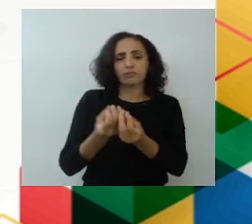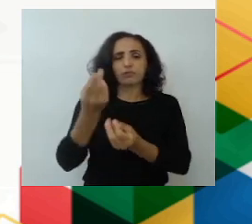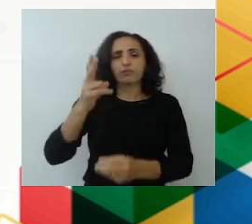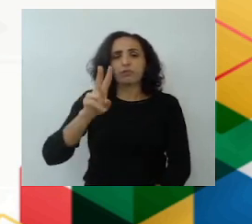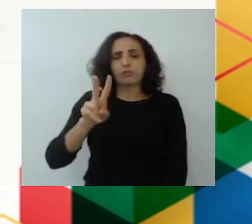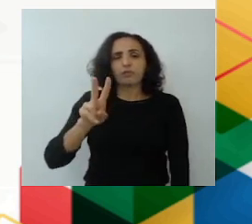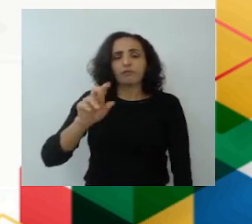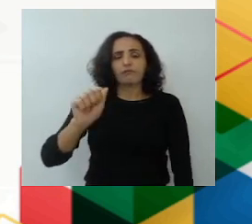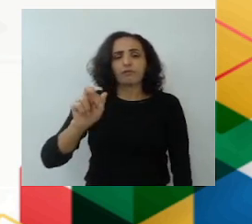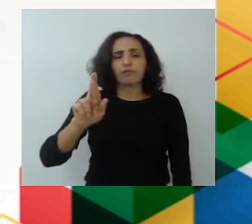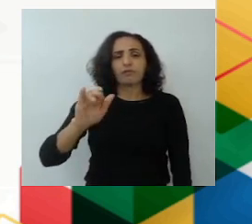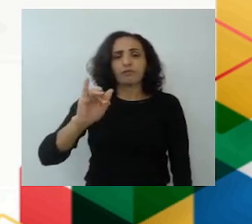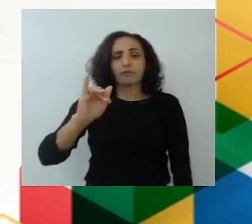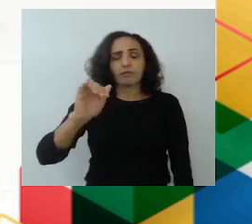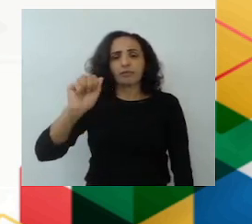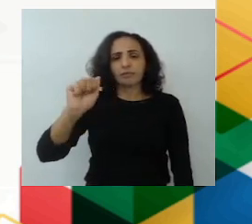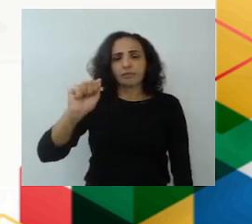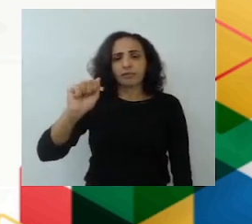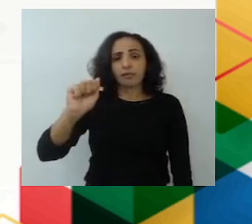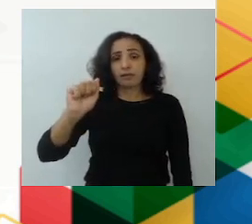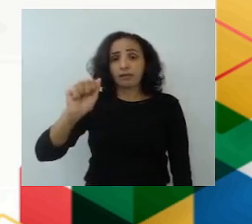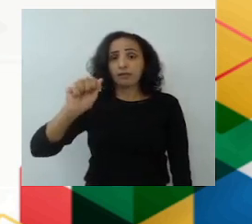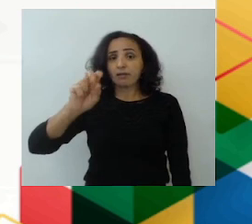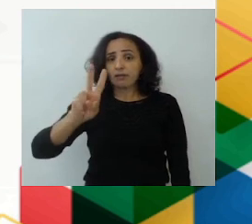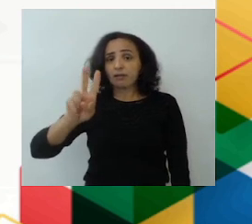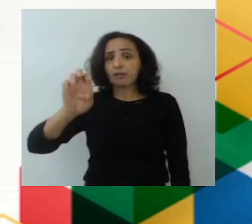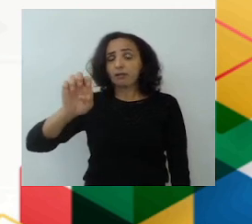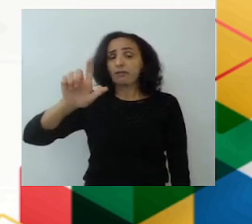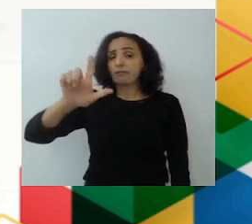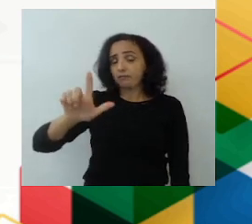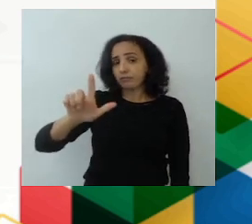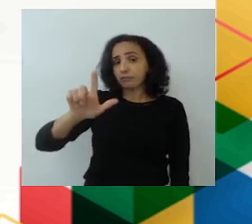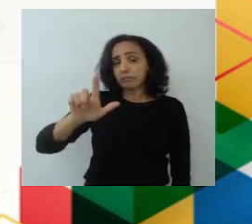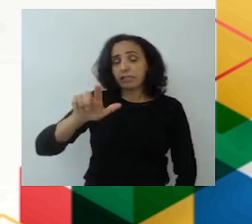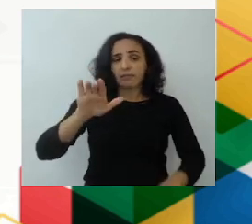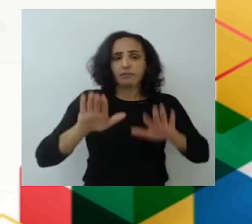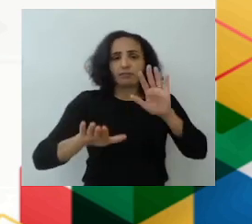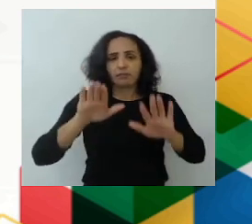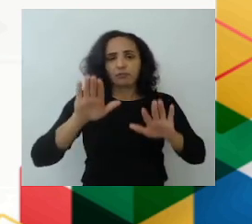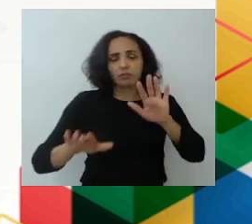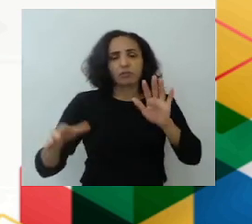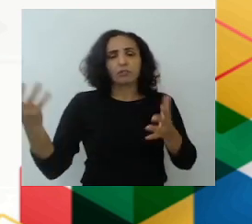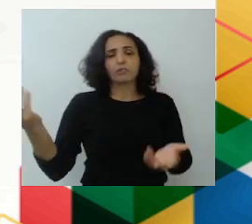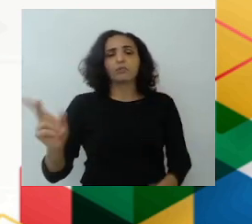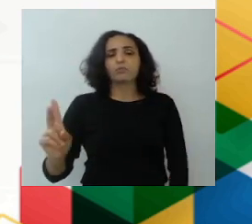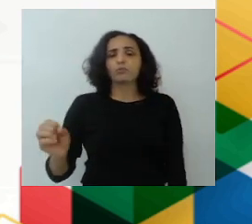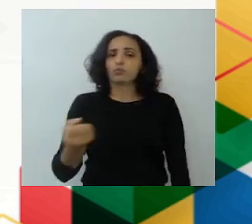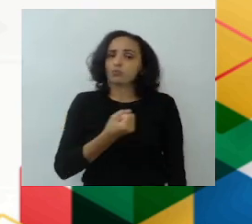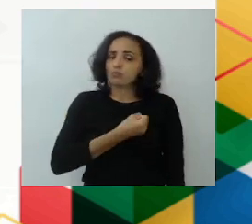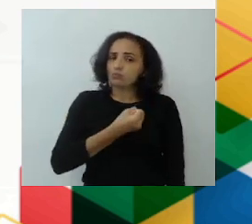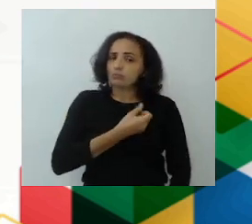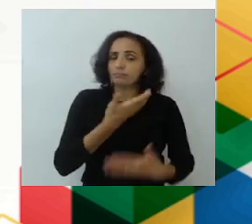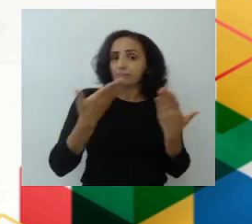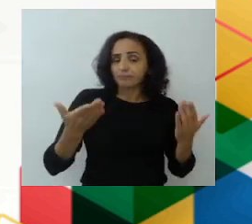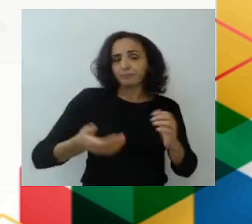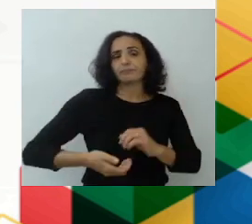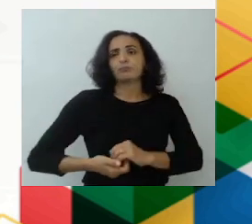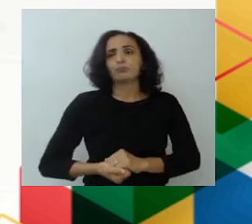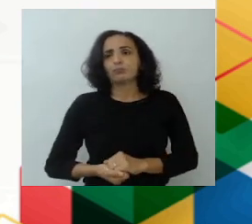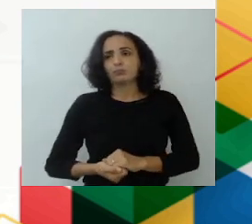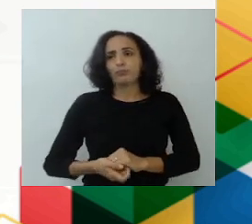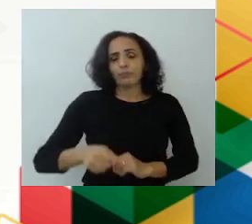variável ou de valor independente, certo? Então, tá aqui, ó. E esse